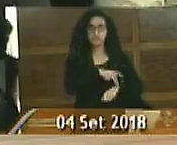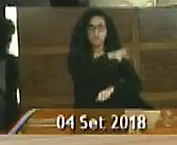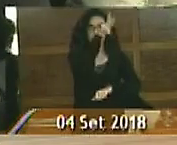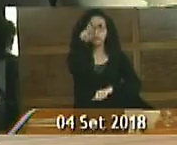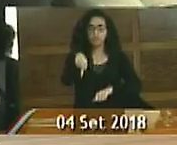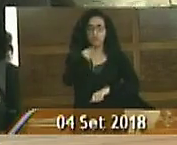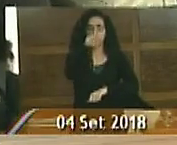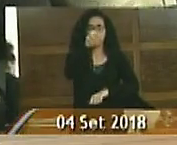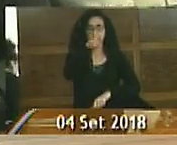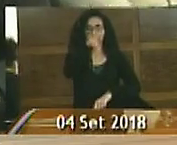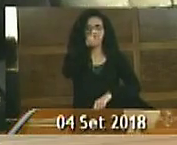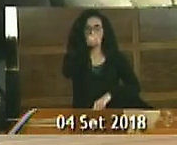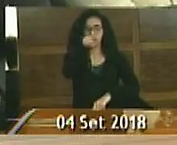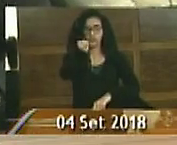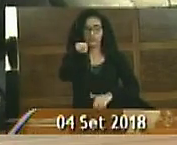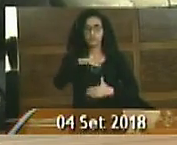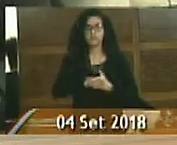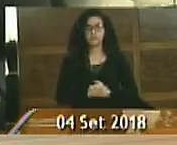Pérez.